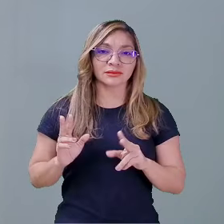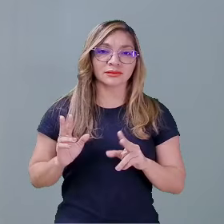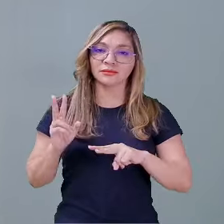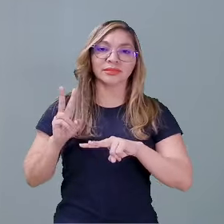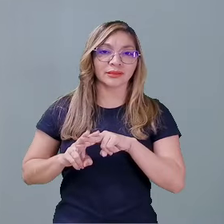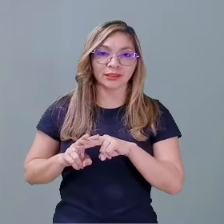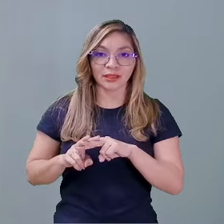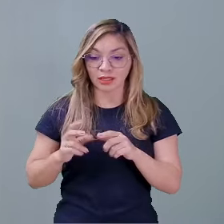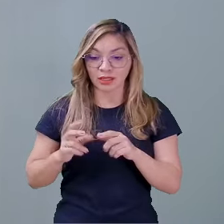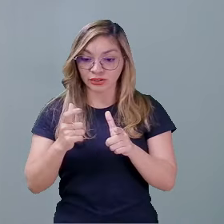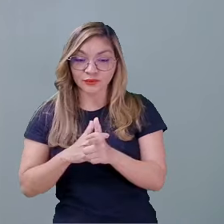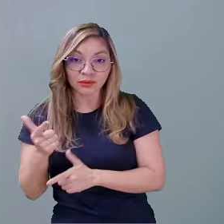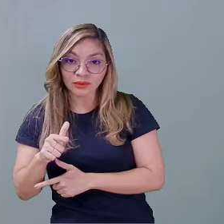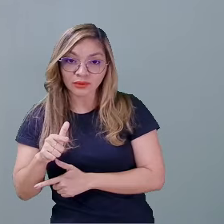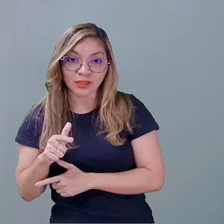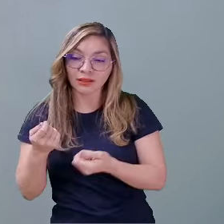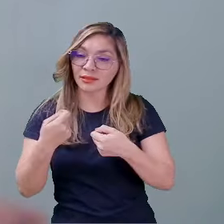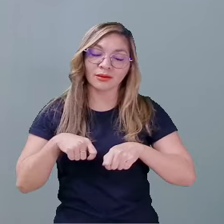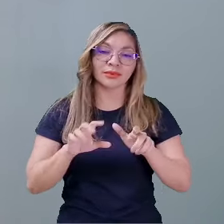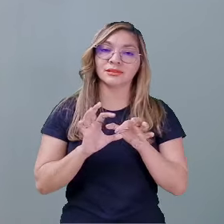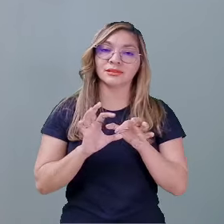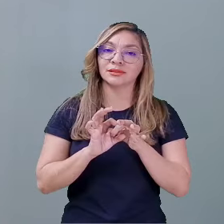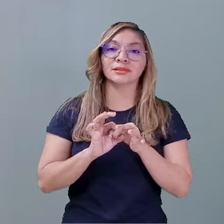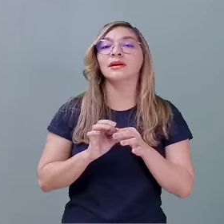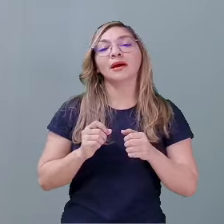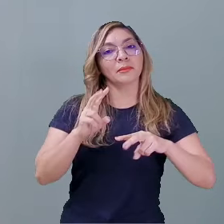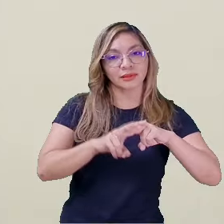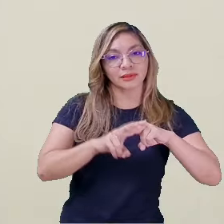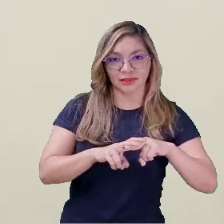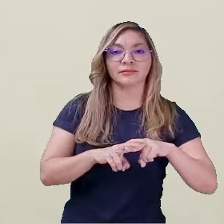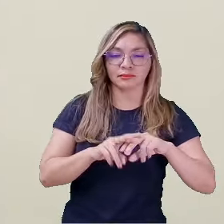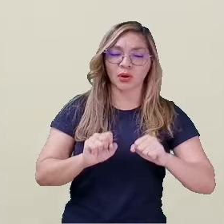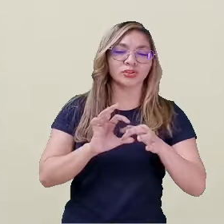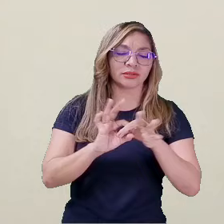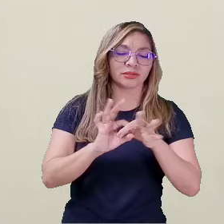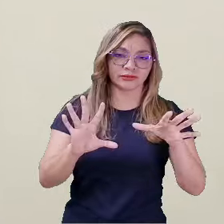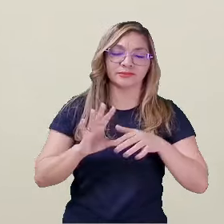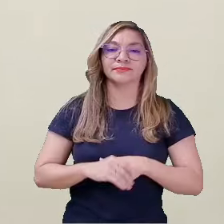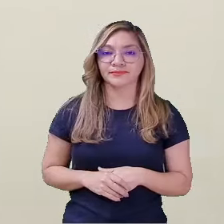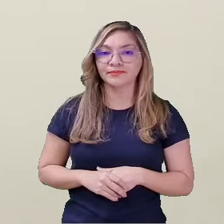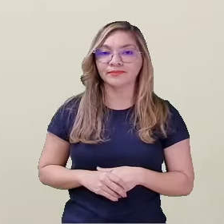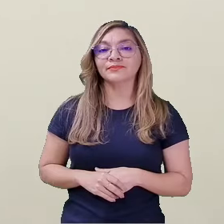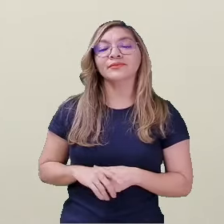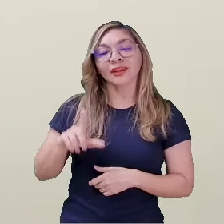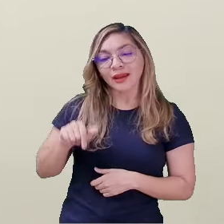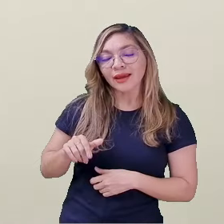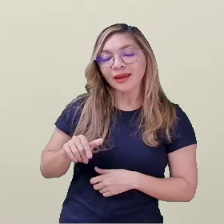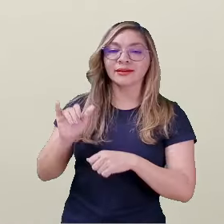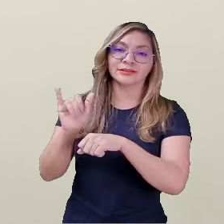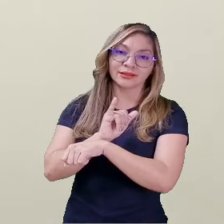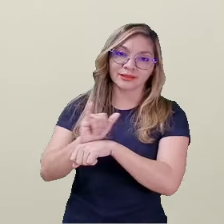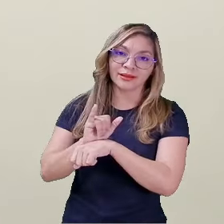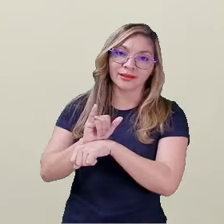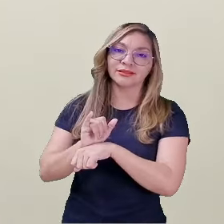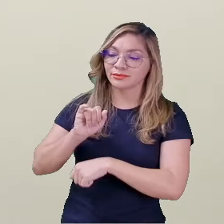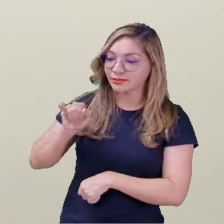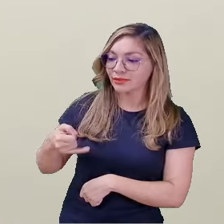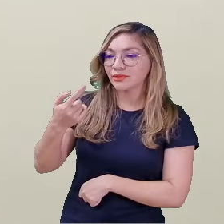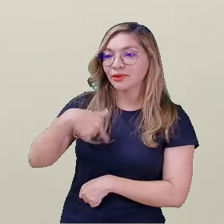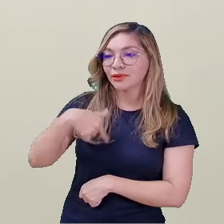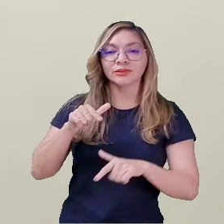a dívida que se está requerendo na justiça. Então, uma das vantagens, né, de trabalhar aqui com a justiça